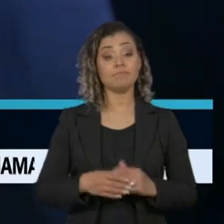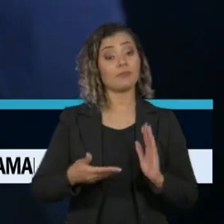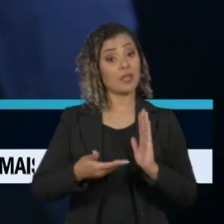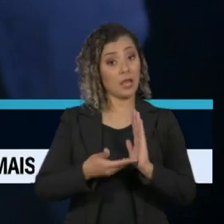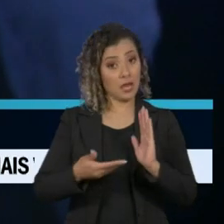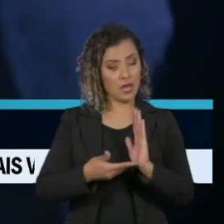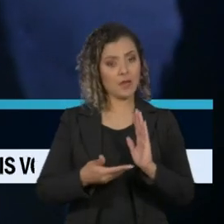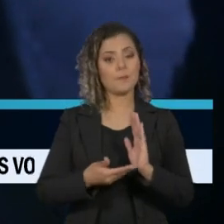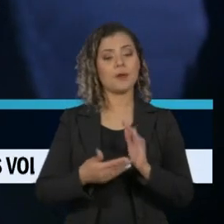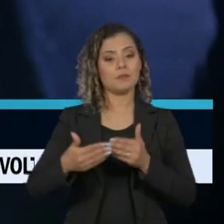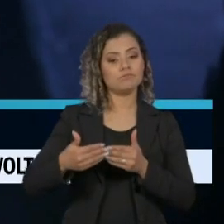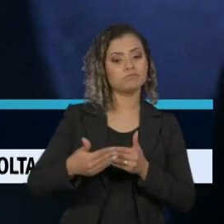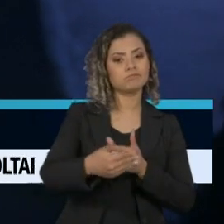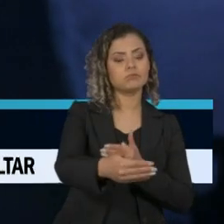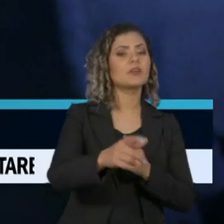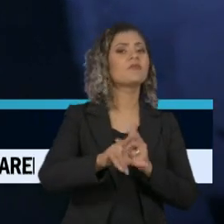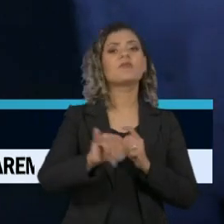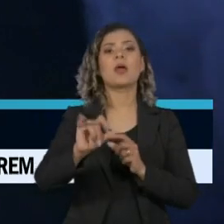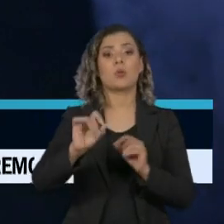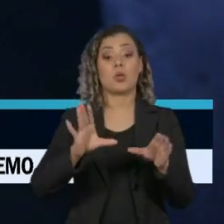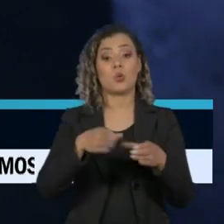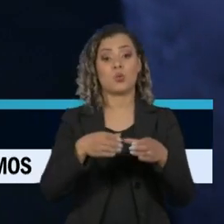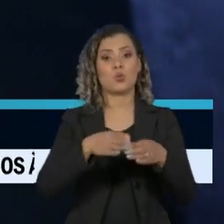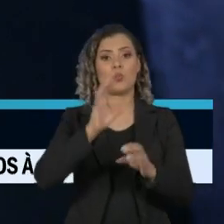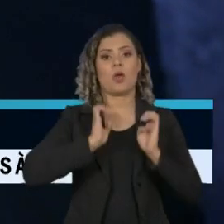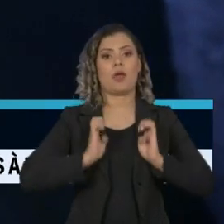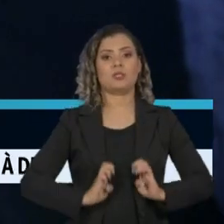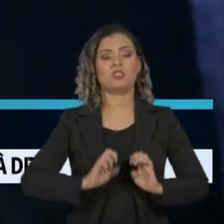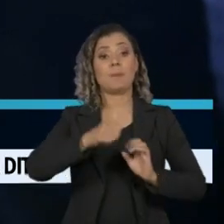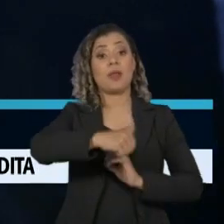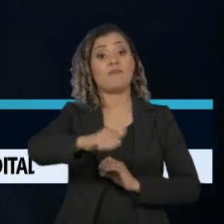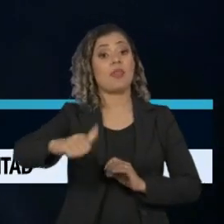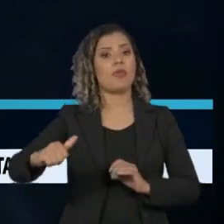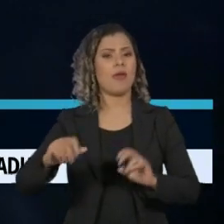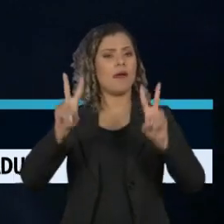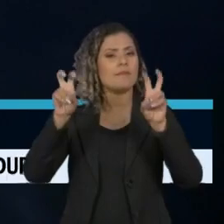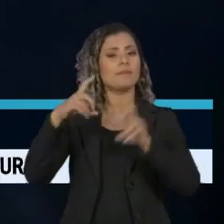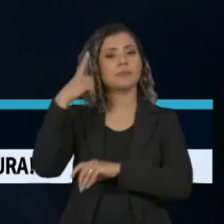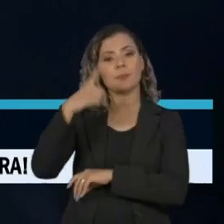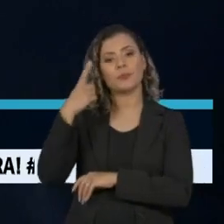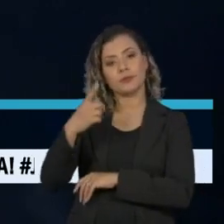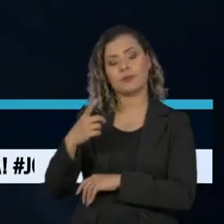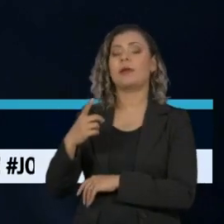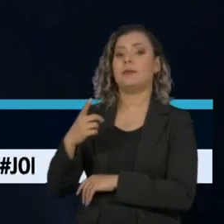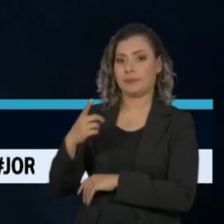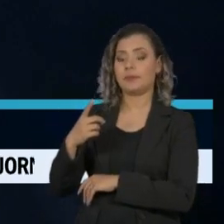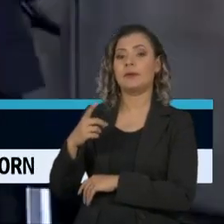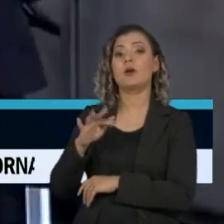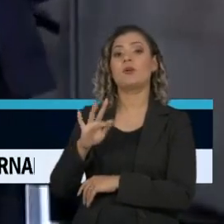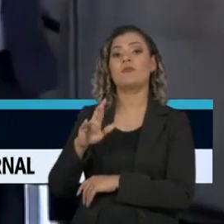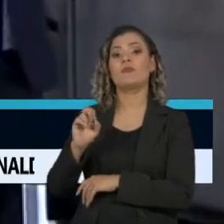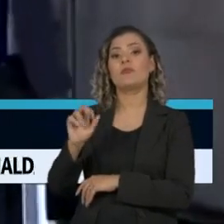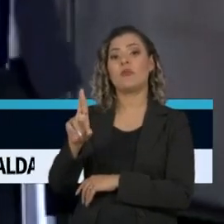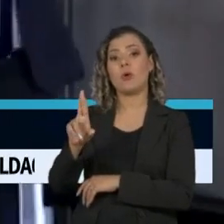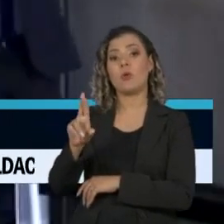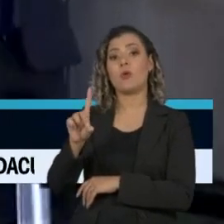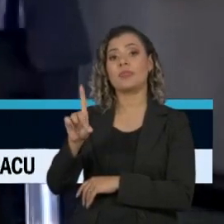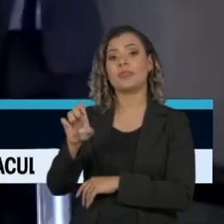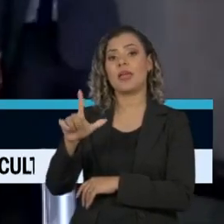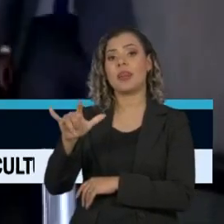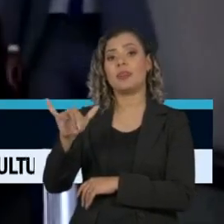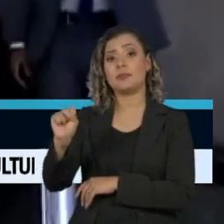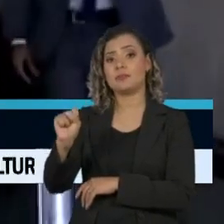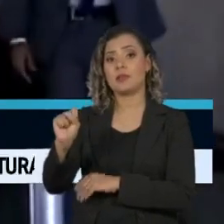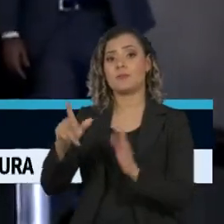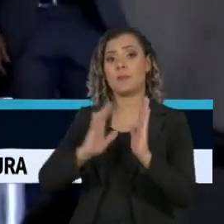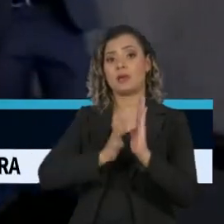a reativar nos próximos dias o conselho de ética para analisar o caso da deputada flor de lis do psd do rio de janeiro presidente